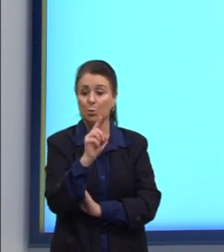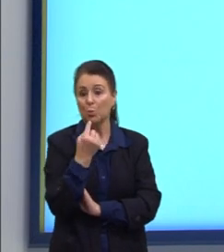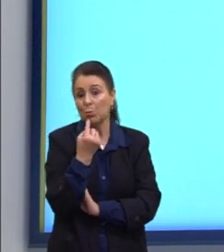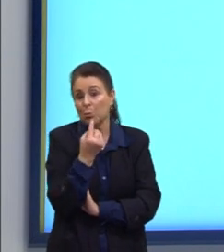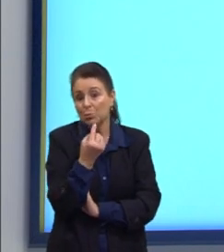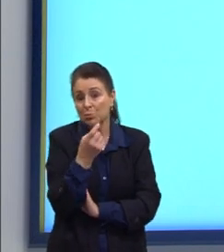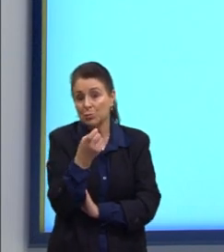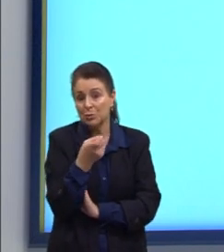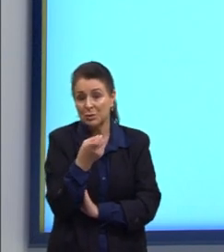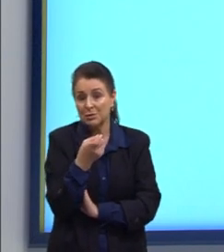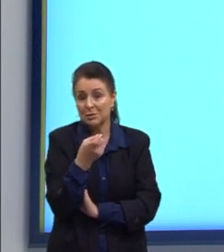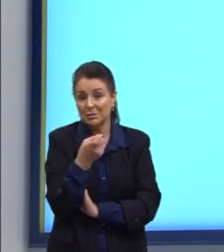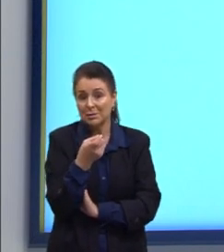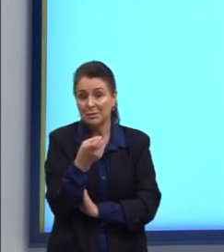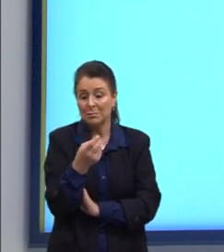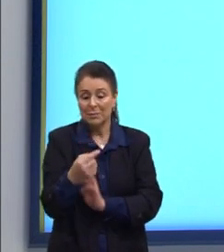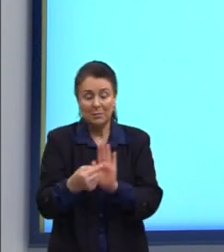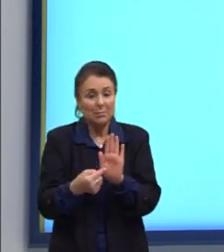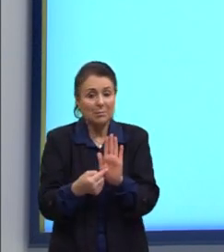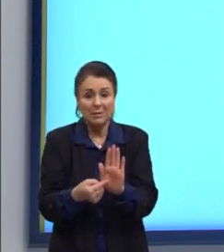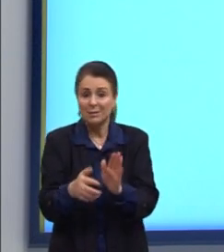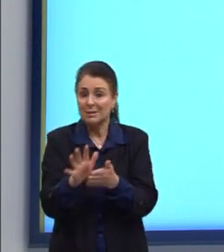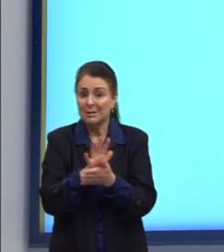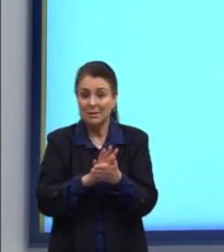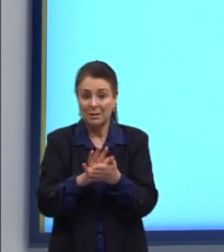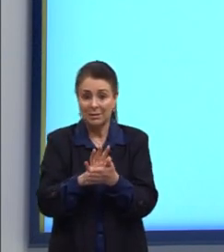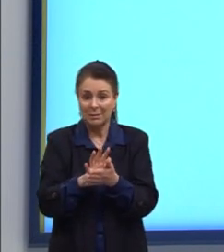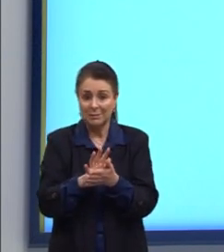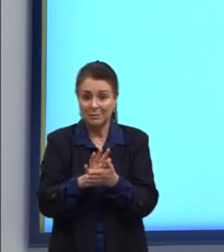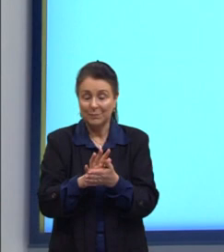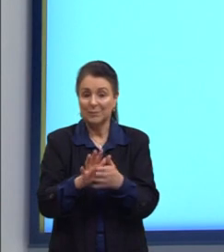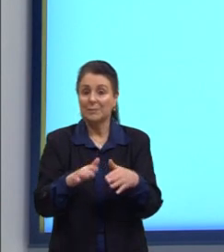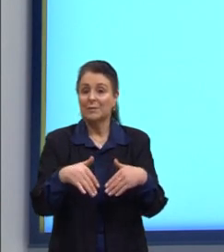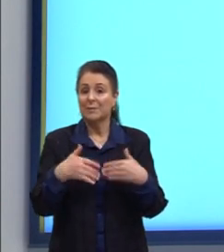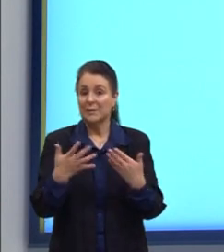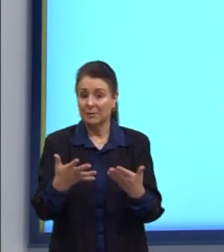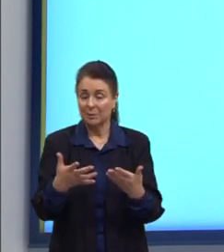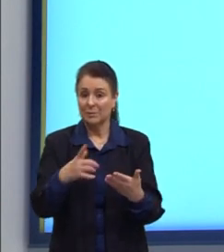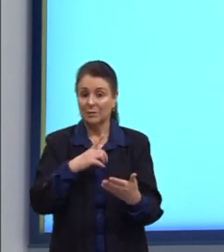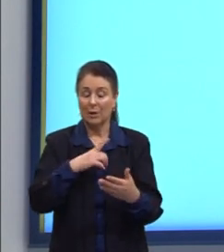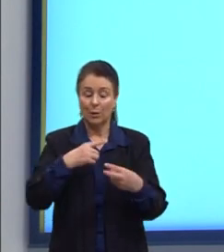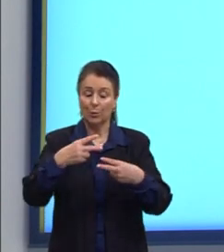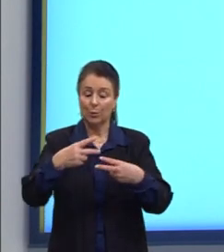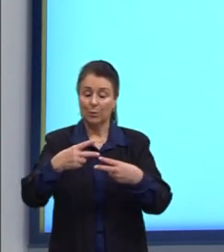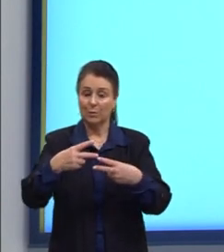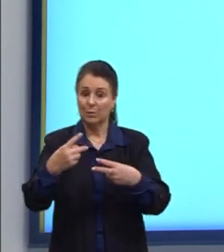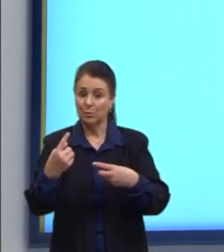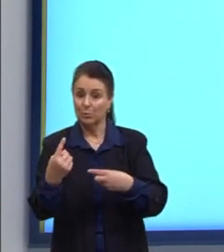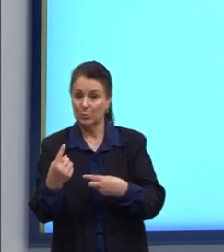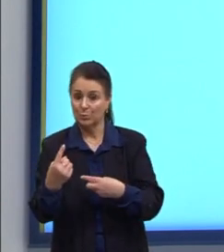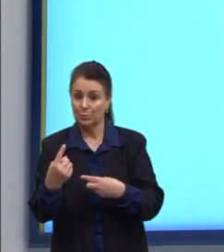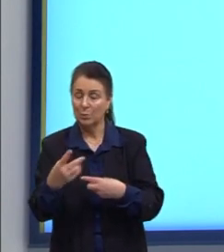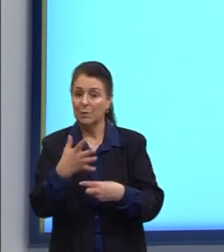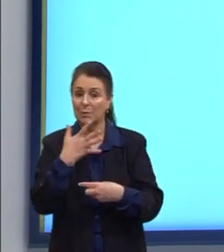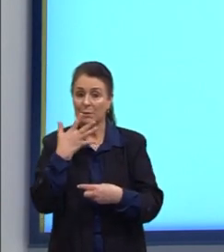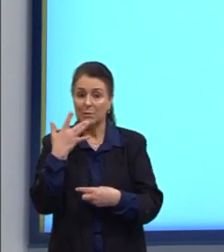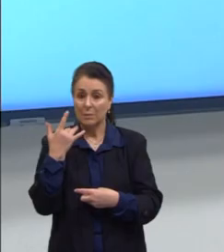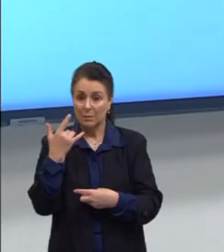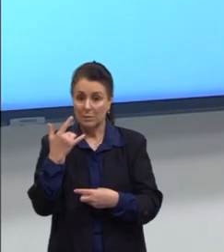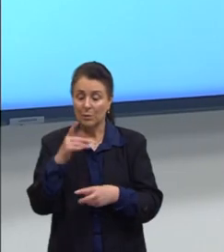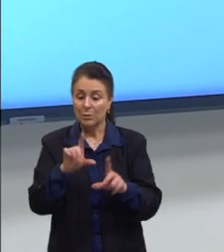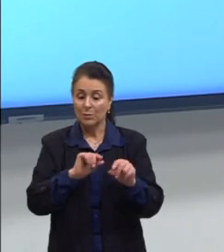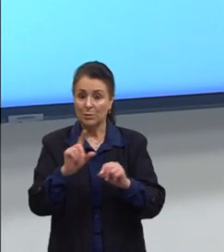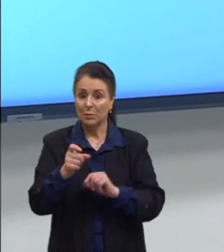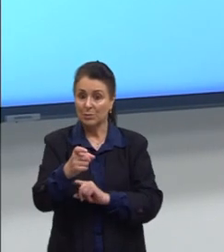X só que um não tá aparecendo então caso como eu tenho coeficiente 1 fica mais fácil eu